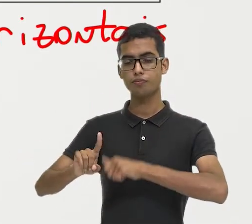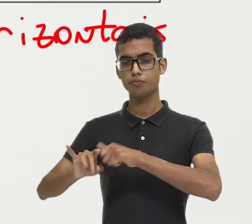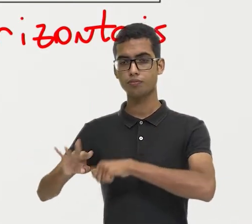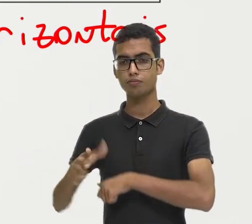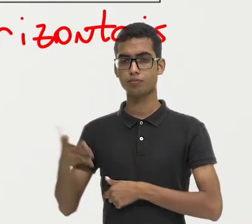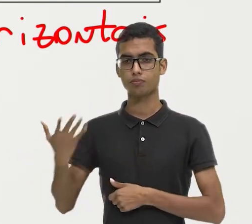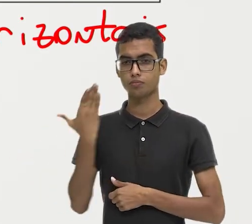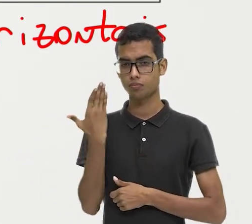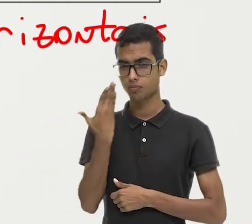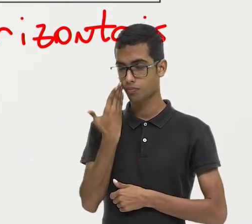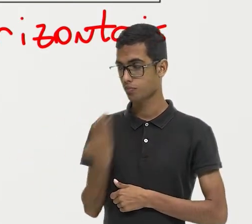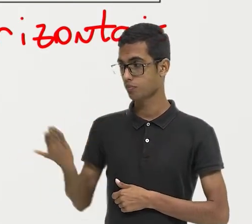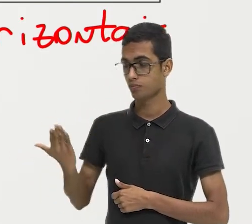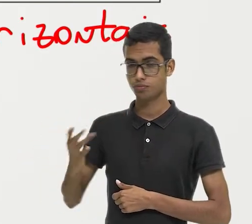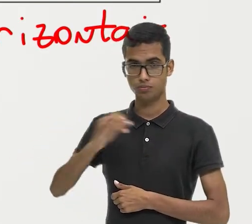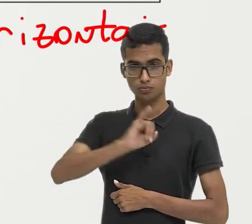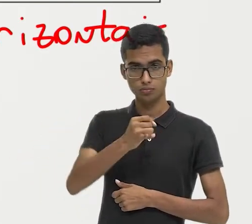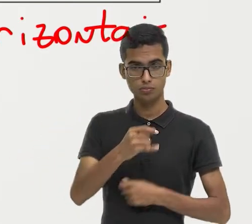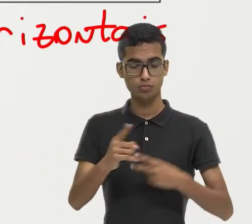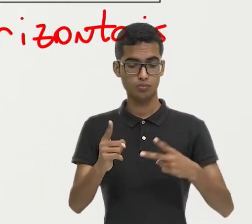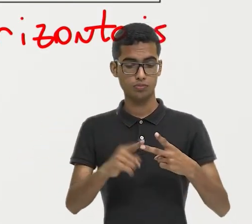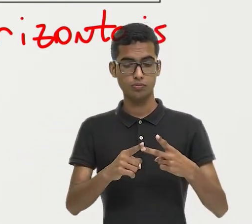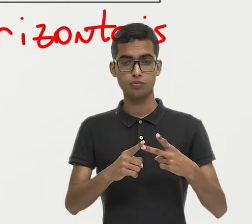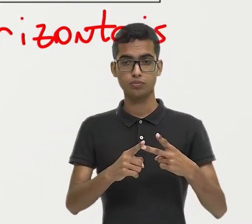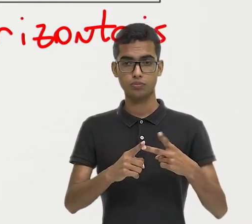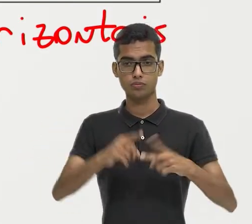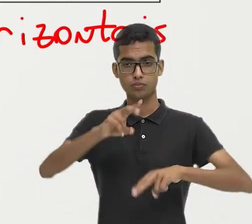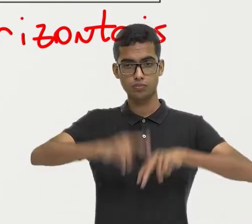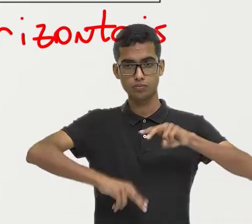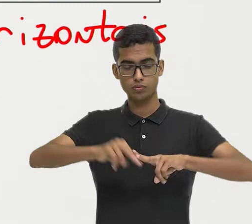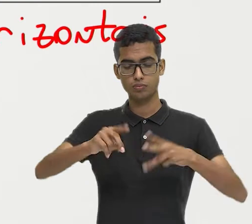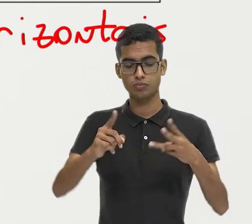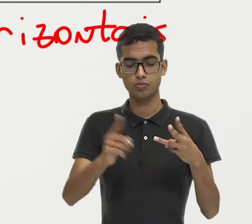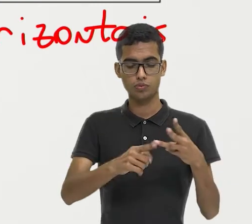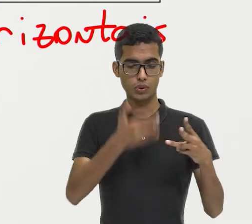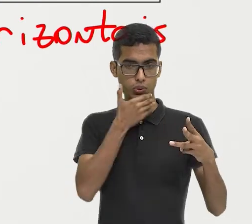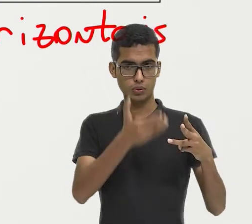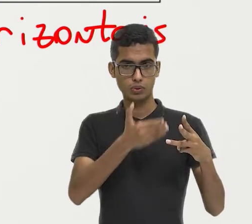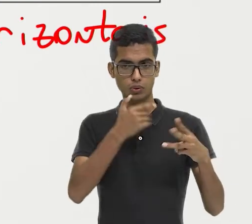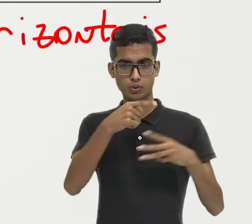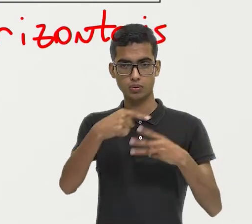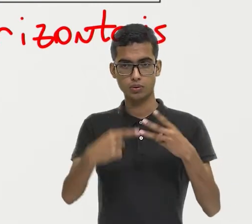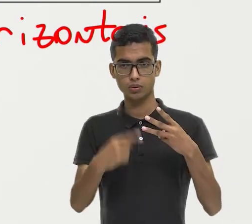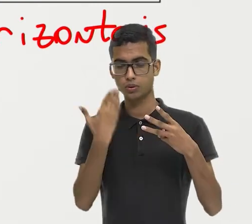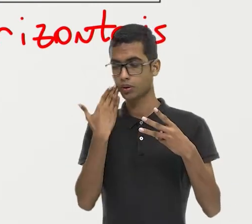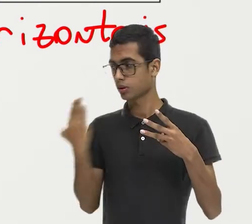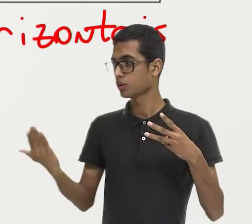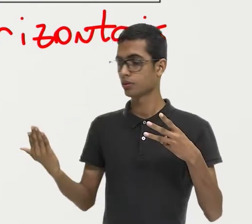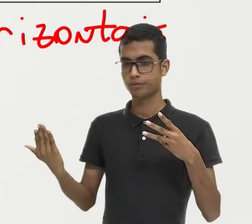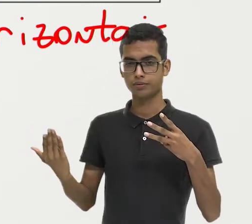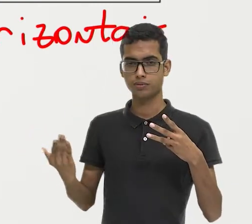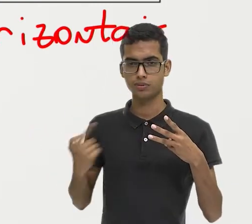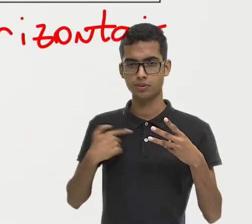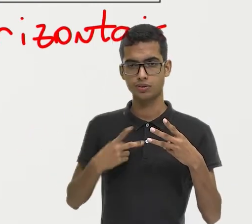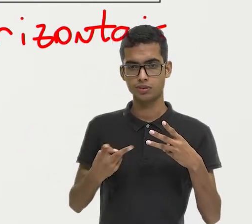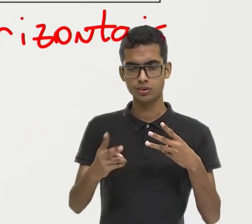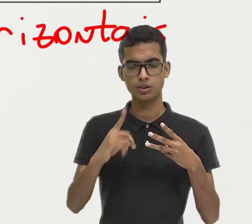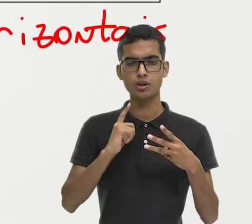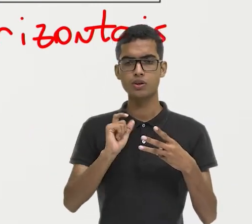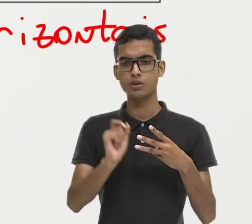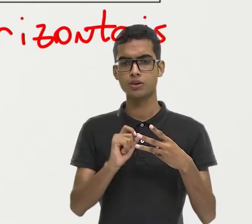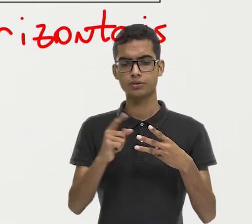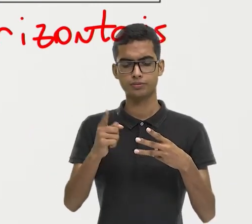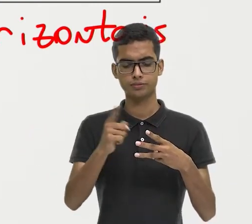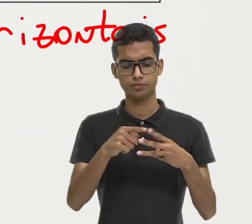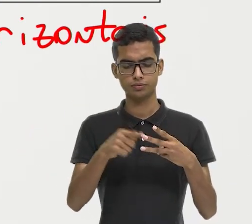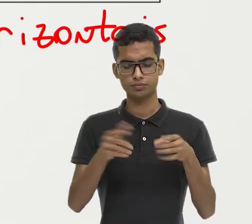esses meses são janeiro, julho e dezembro, né? Não muito à toa que foram